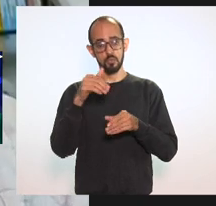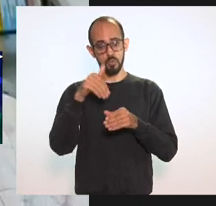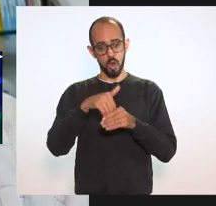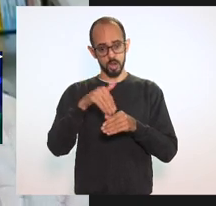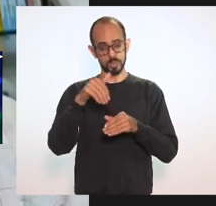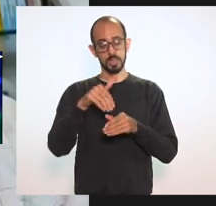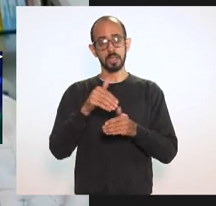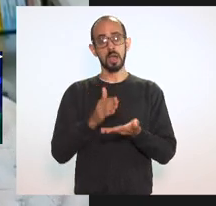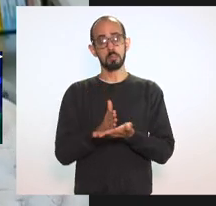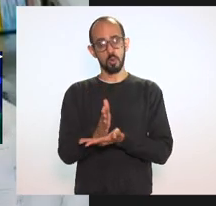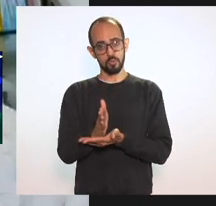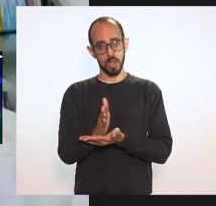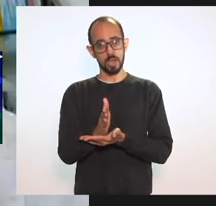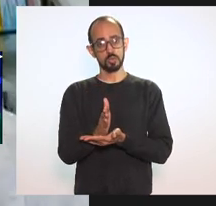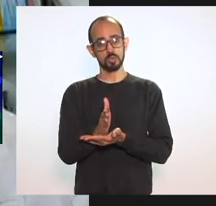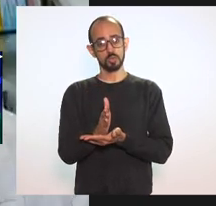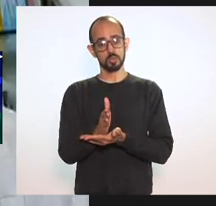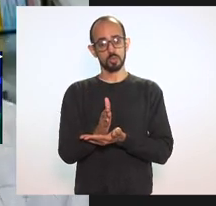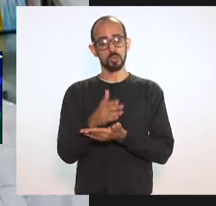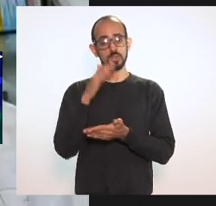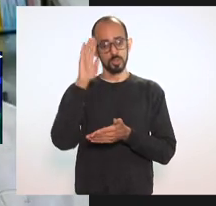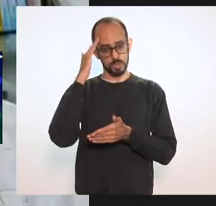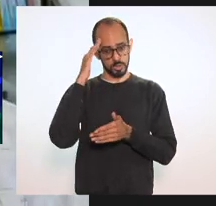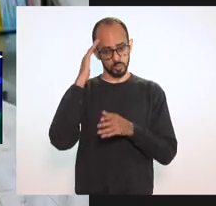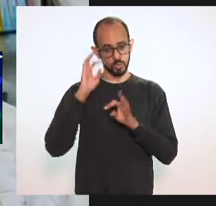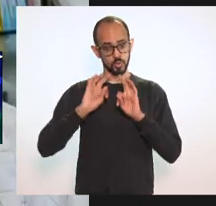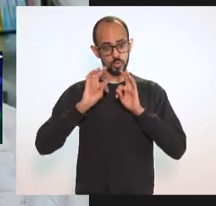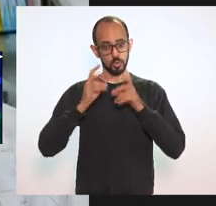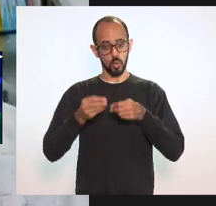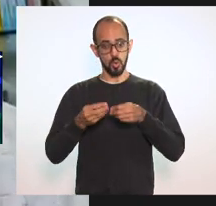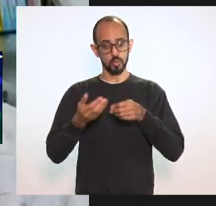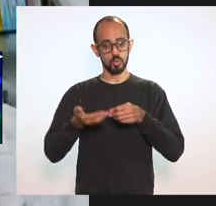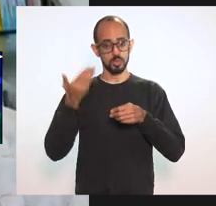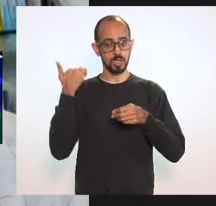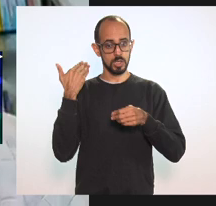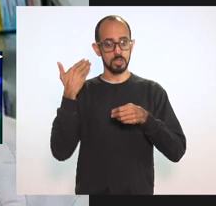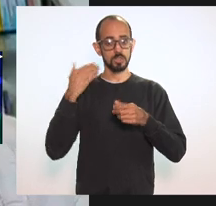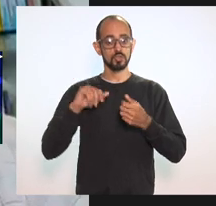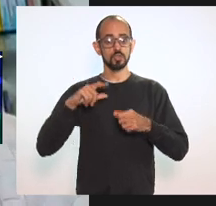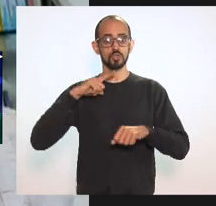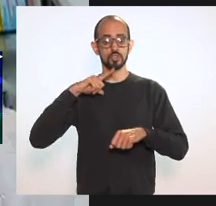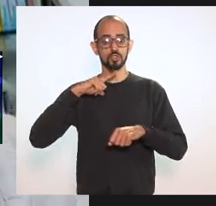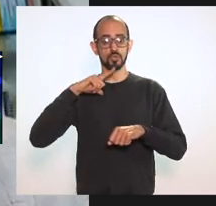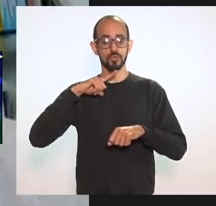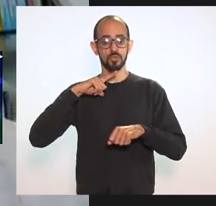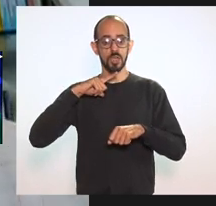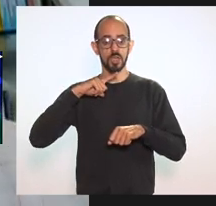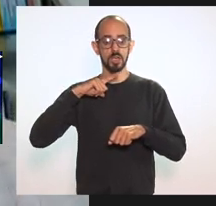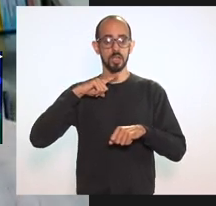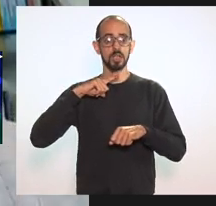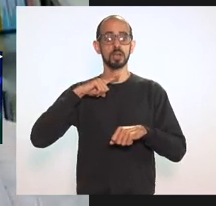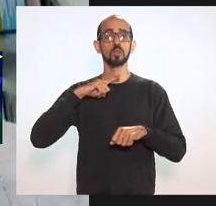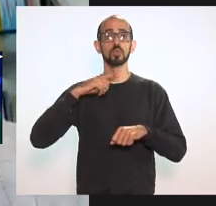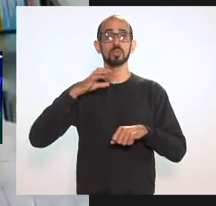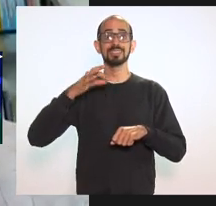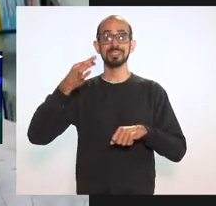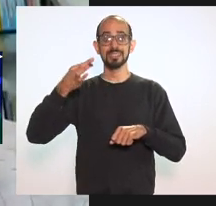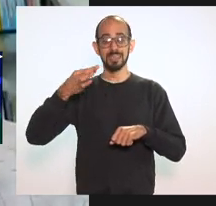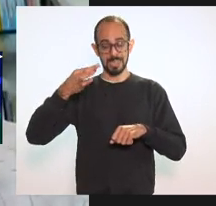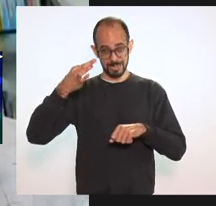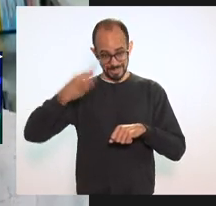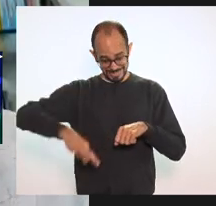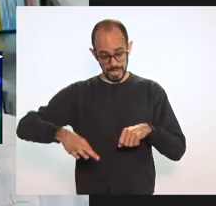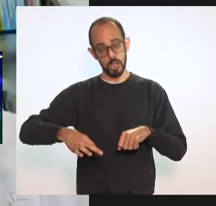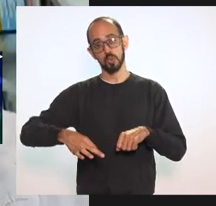entendendo que todos o verão tiveram razoabilidade muito o que muda as coisas são feitas